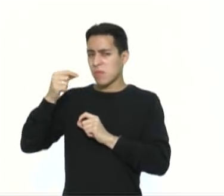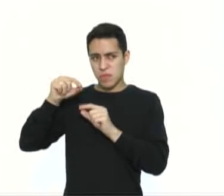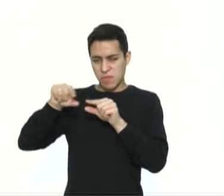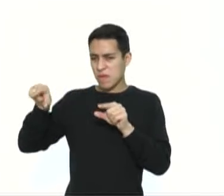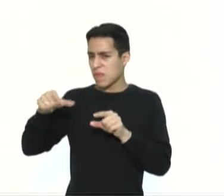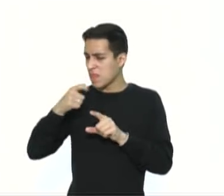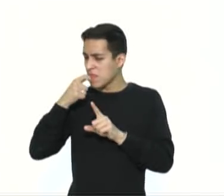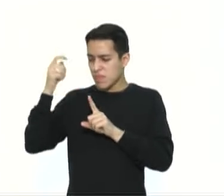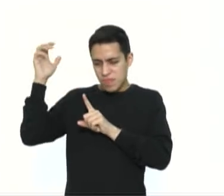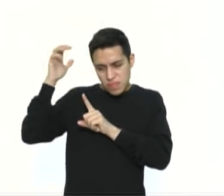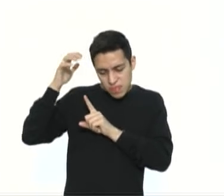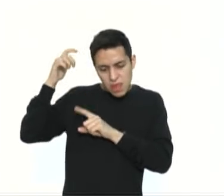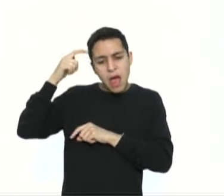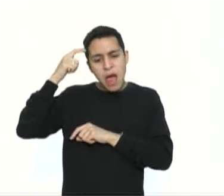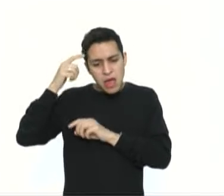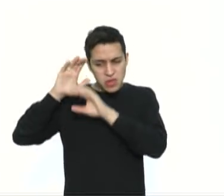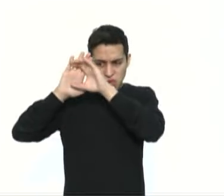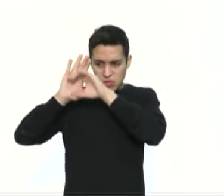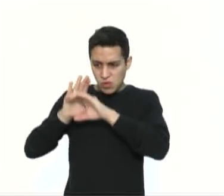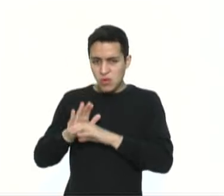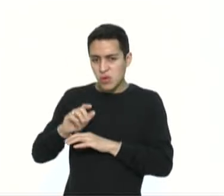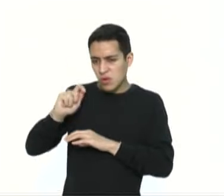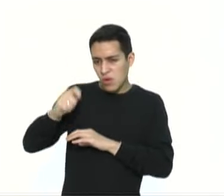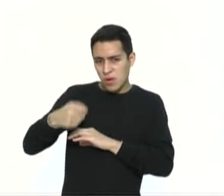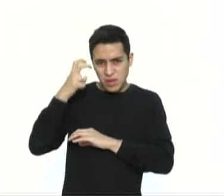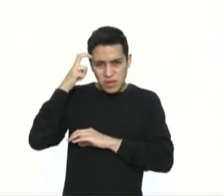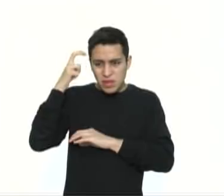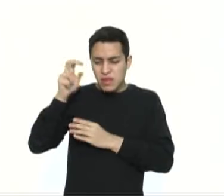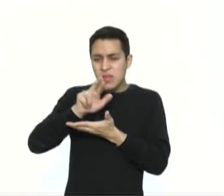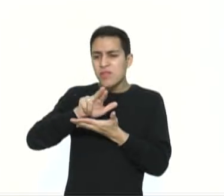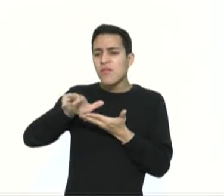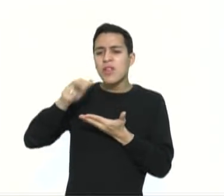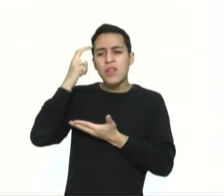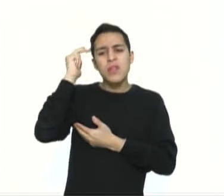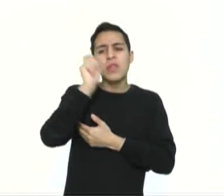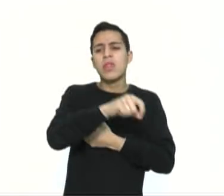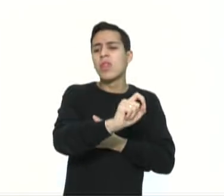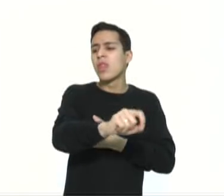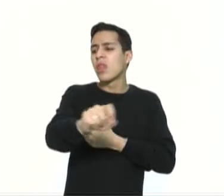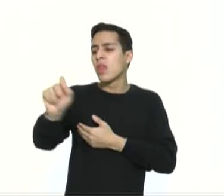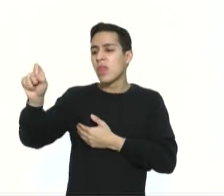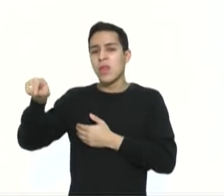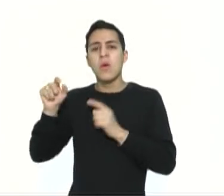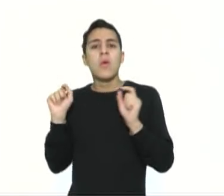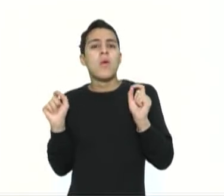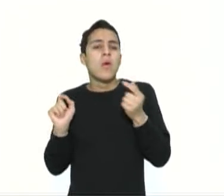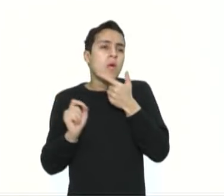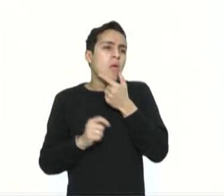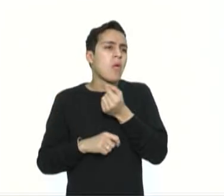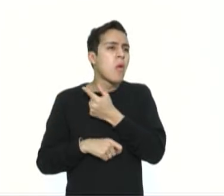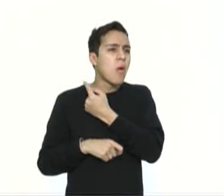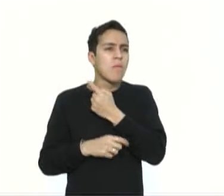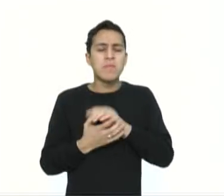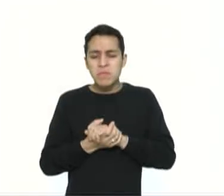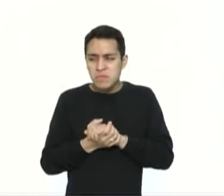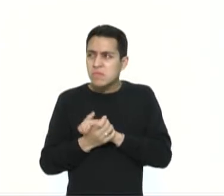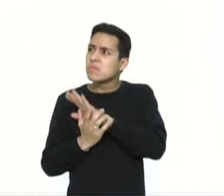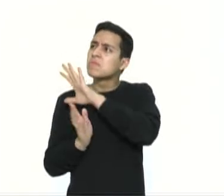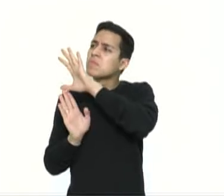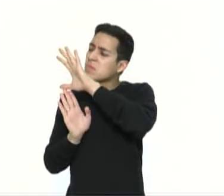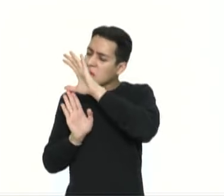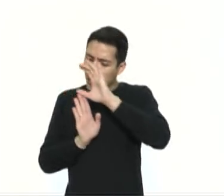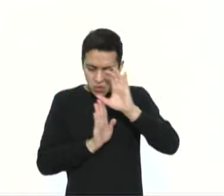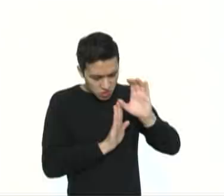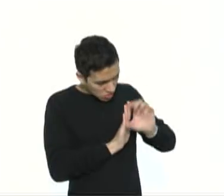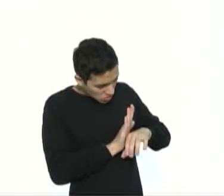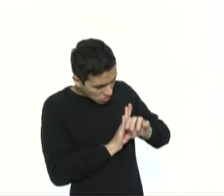que estudou as variações dos conceitos de inteligência em diferentes culturas, Gardner foi levado a conceituá-lo